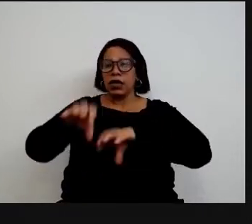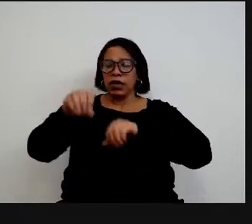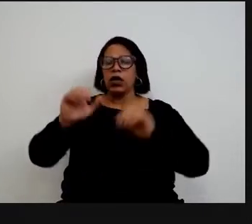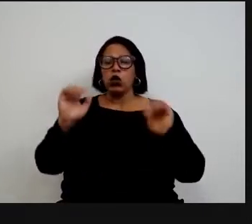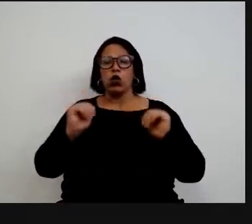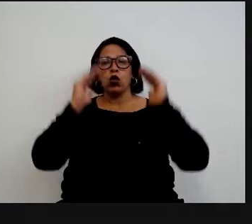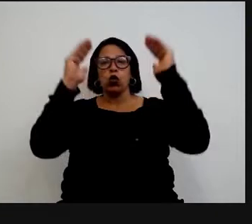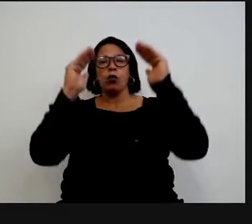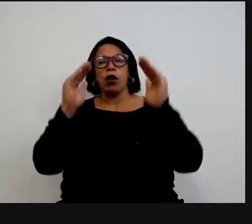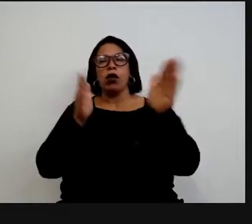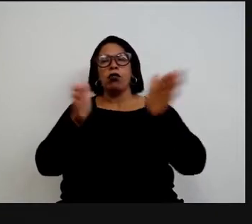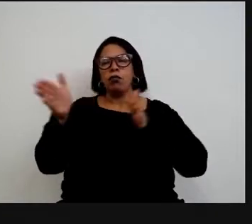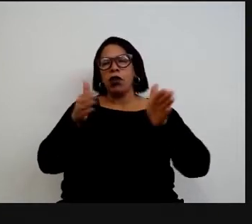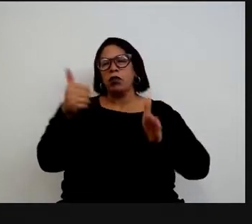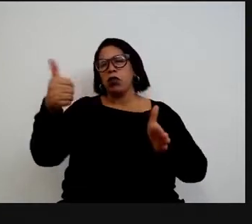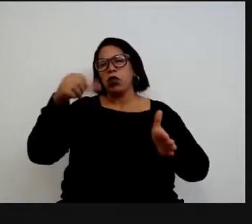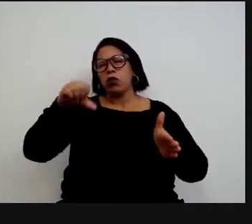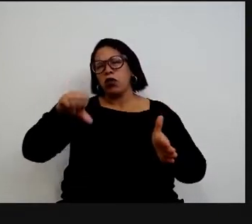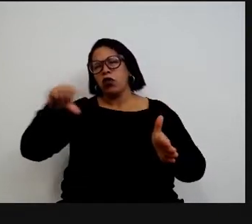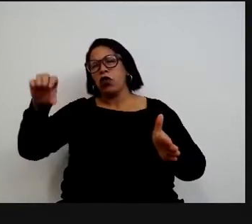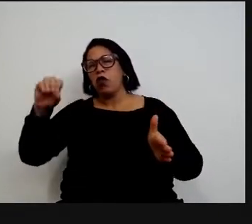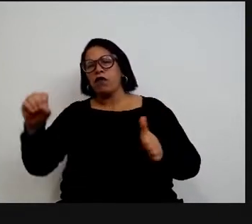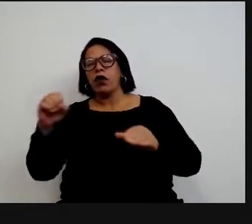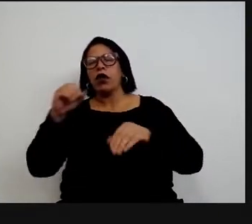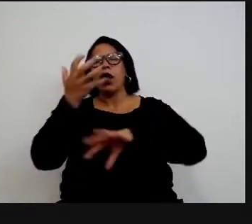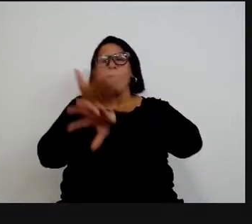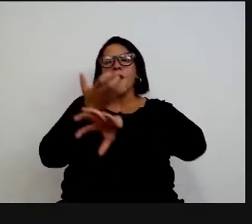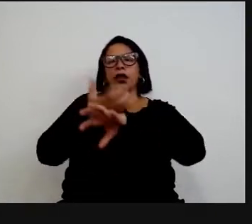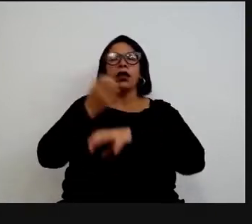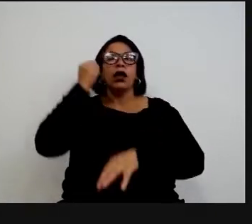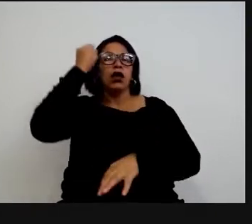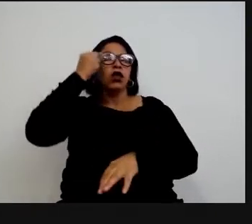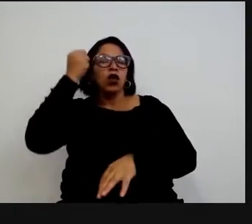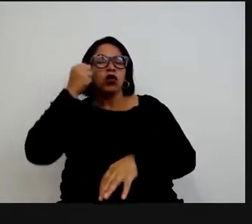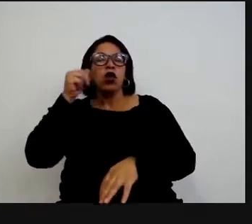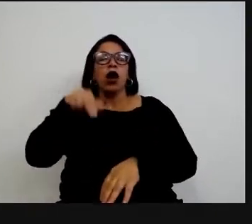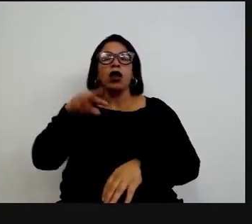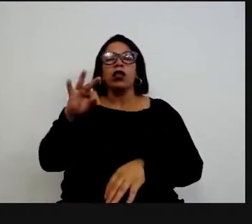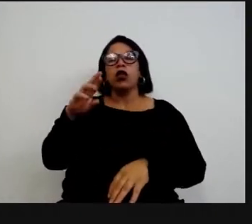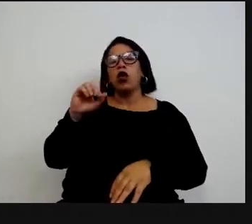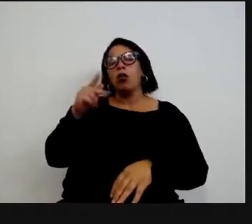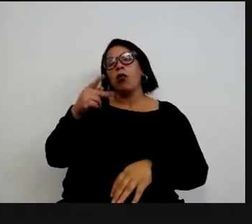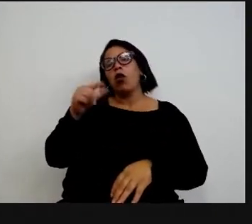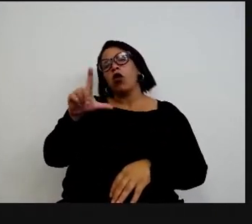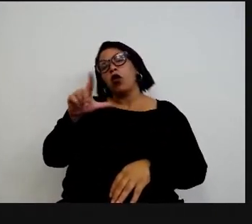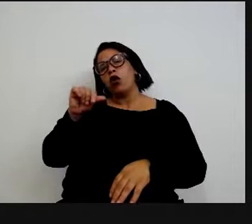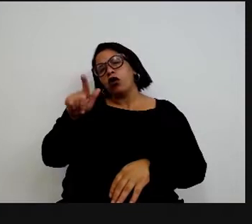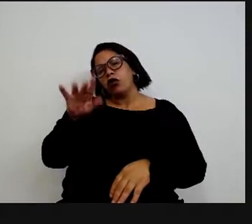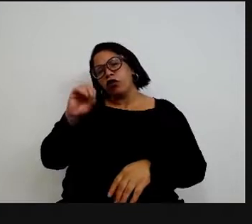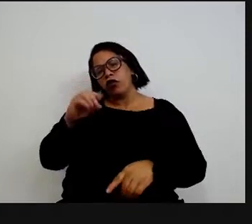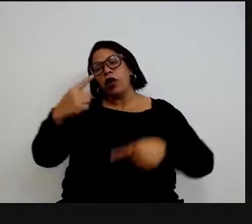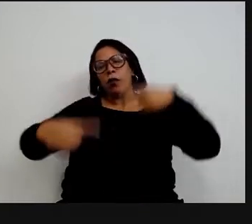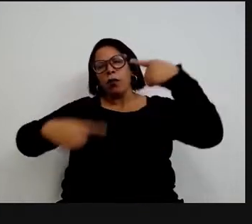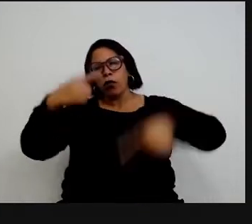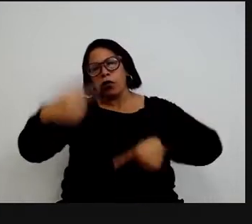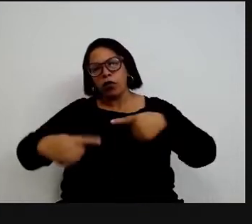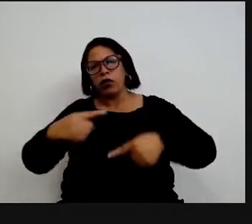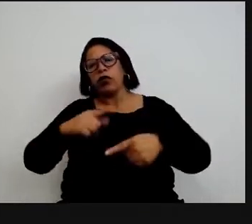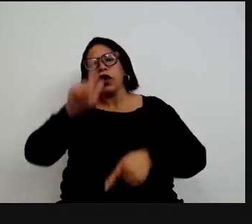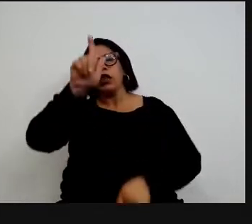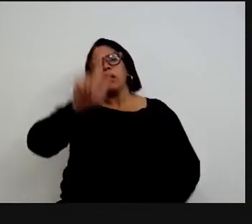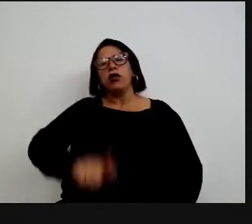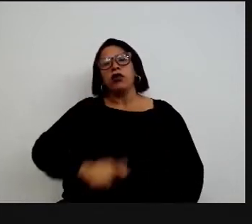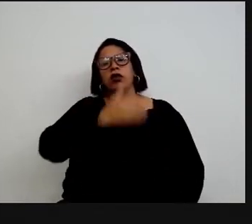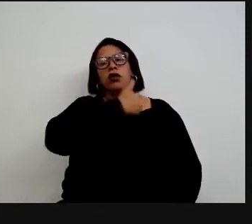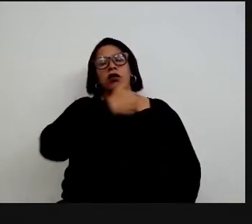superior desde 1990, nas disciplinas de Sociologia, Antropologia, Políticas Públicas, Planejamento e